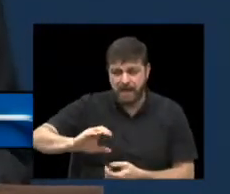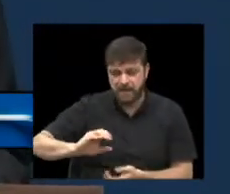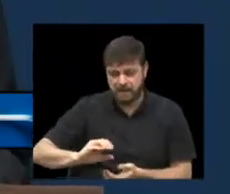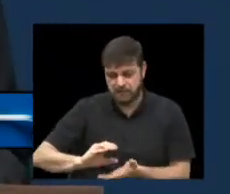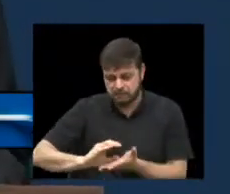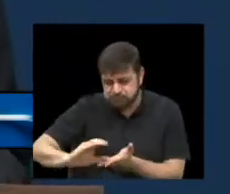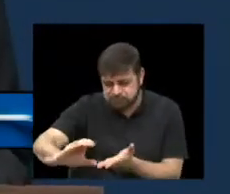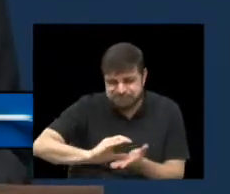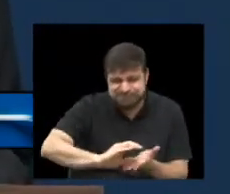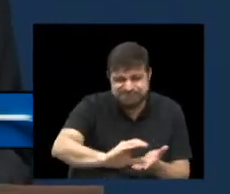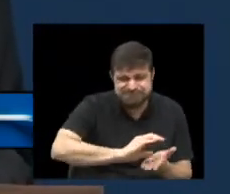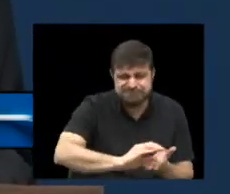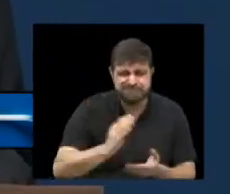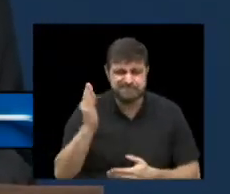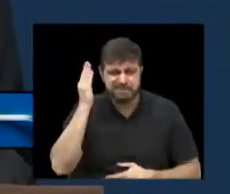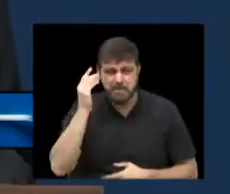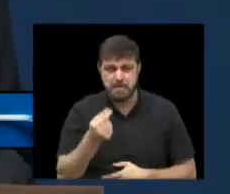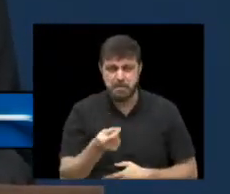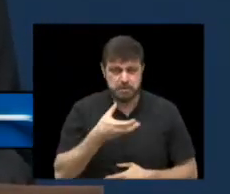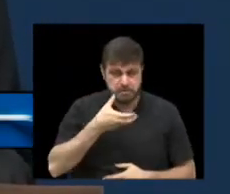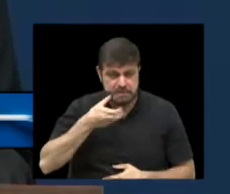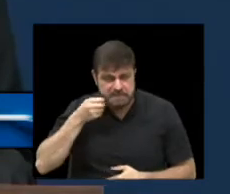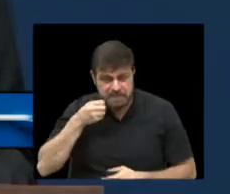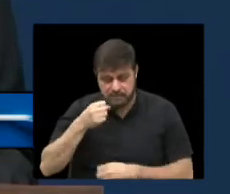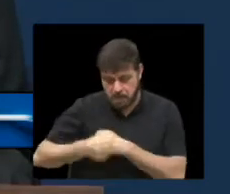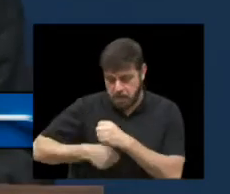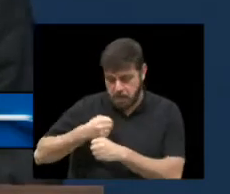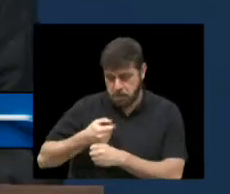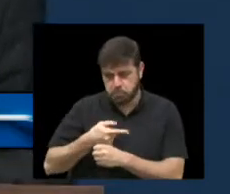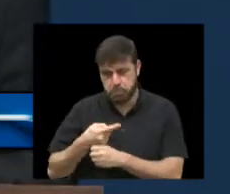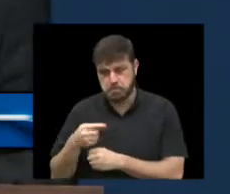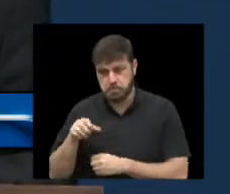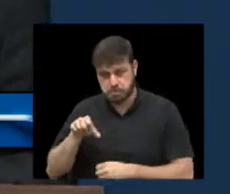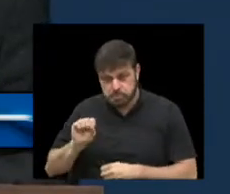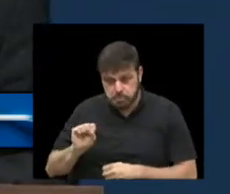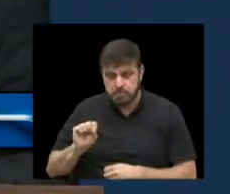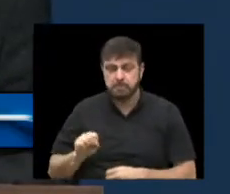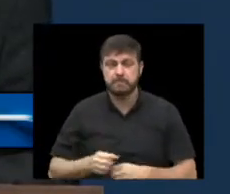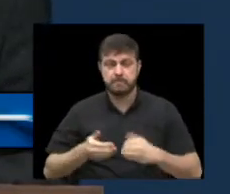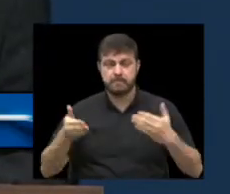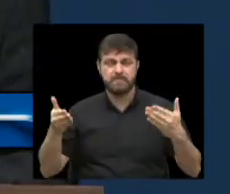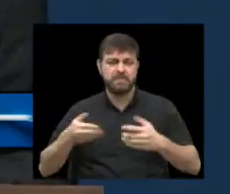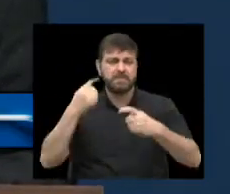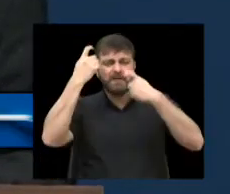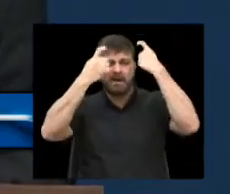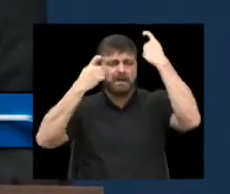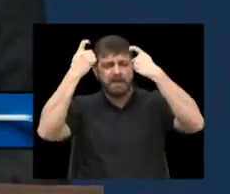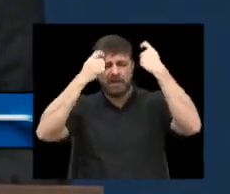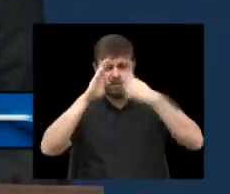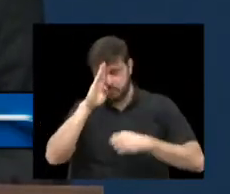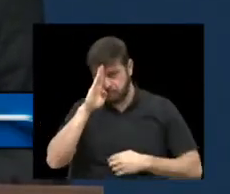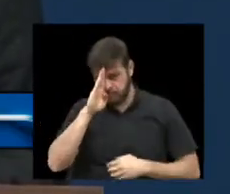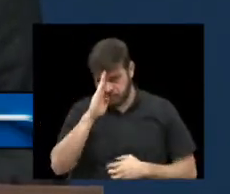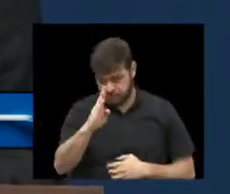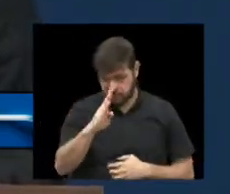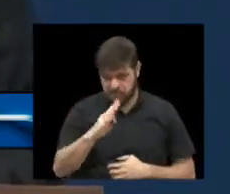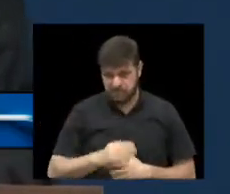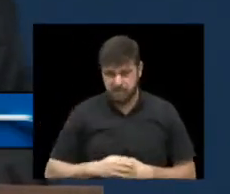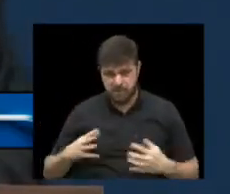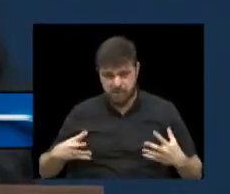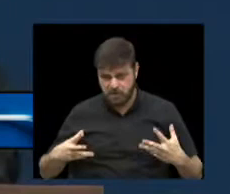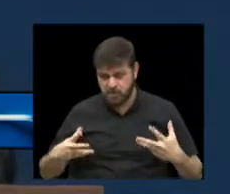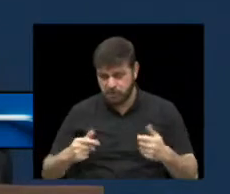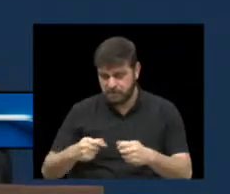do orçamento para 2018. Hoje, a grande preocupação que está colocada sobre todos